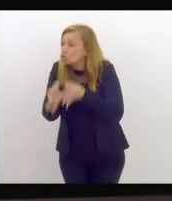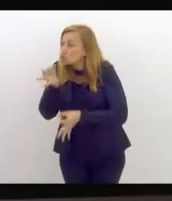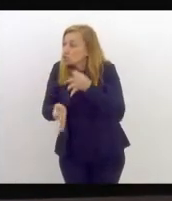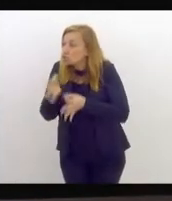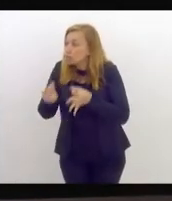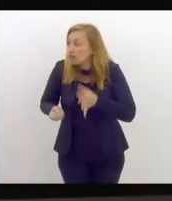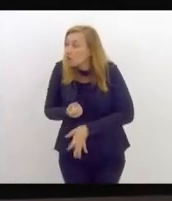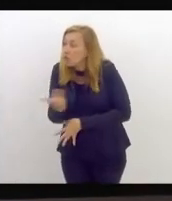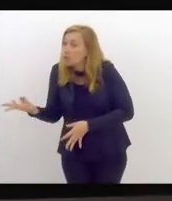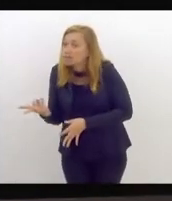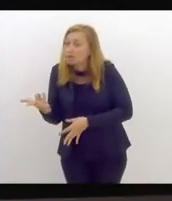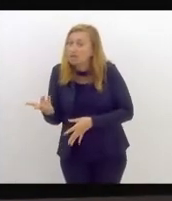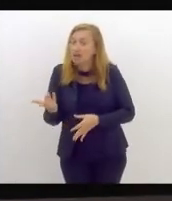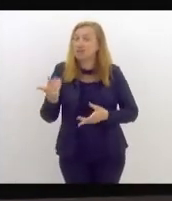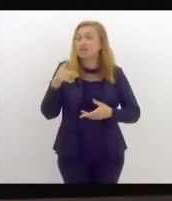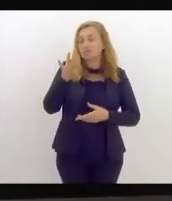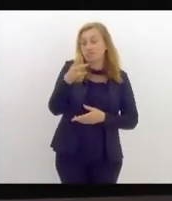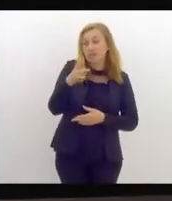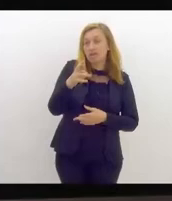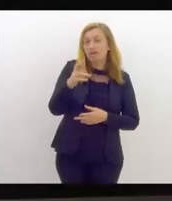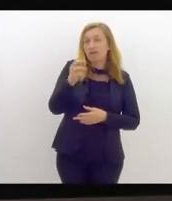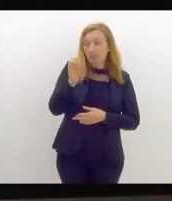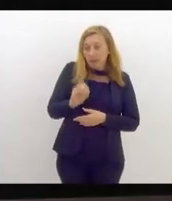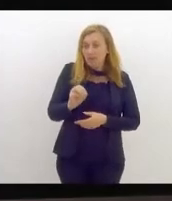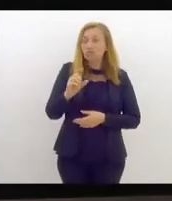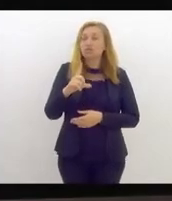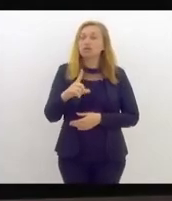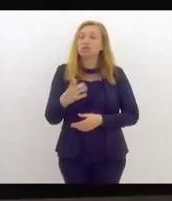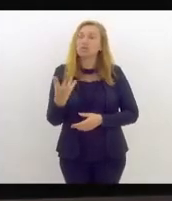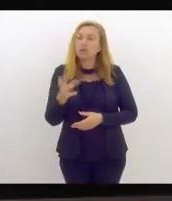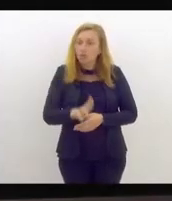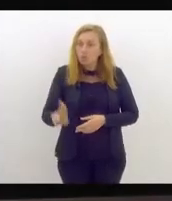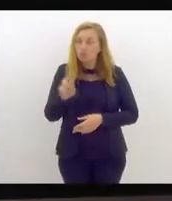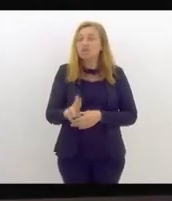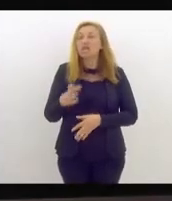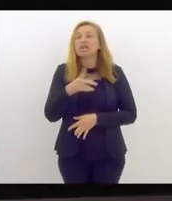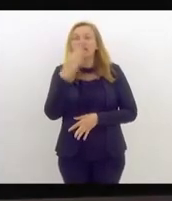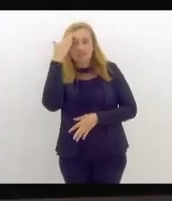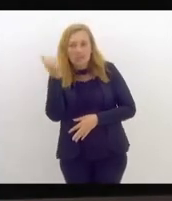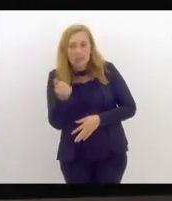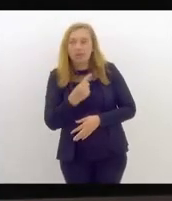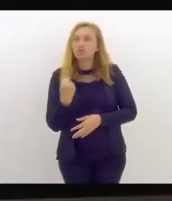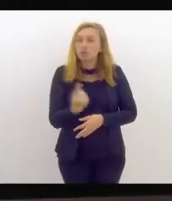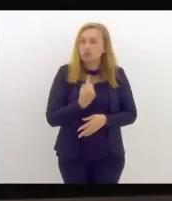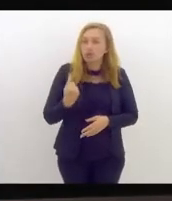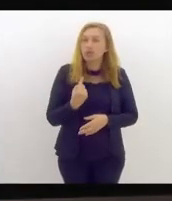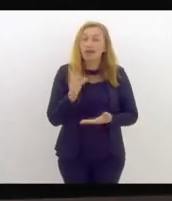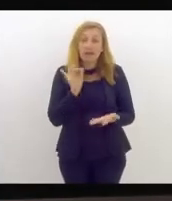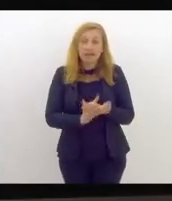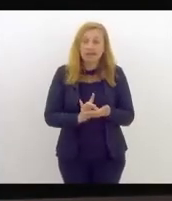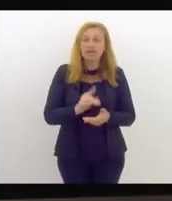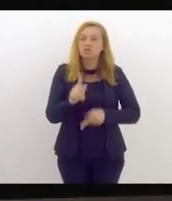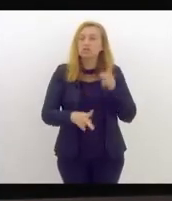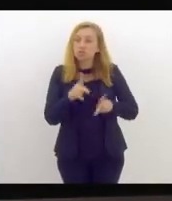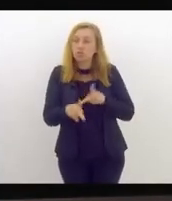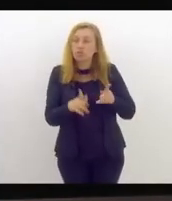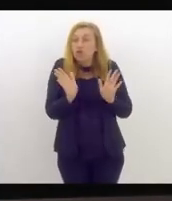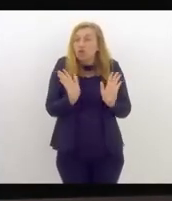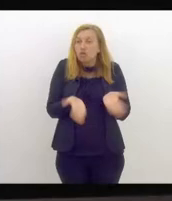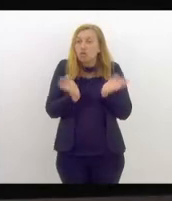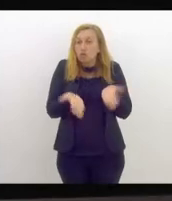quantidade de metros que ela consome e nós sabemos da realidade da população que hoje está